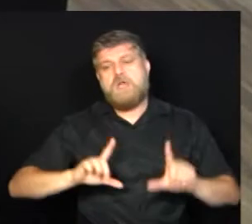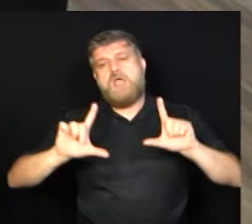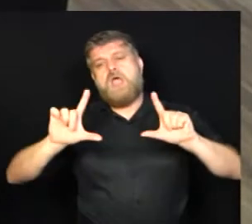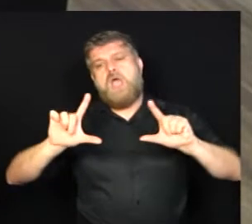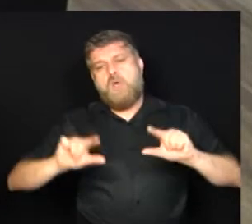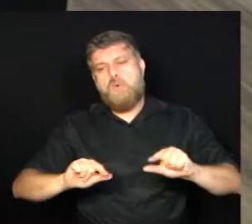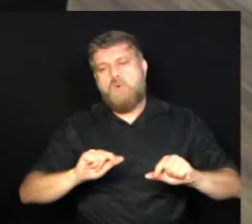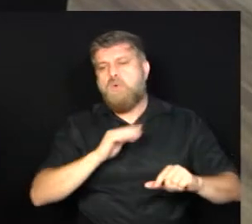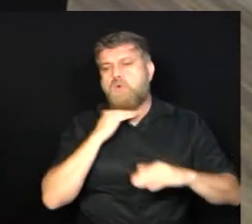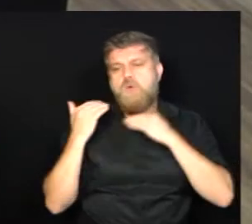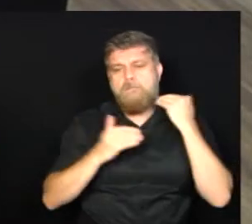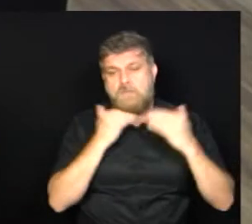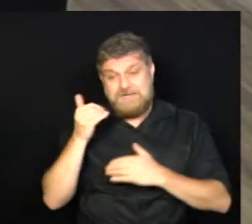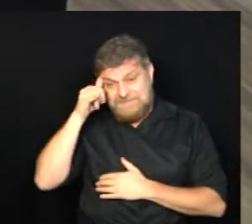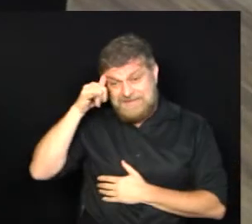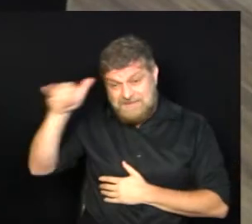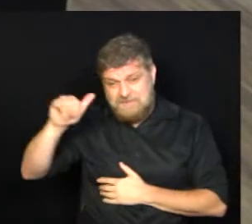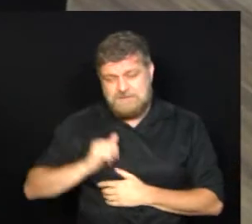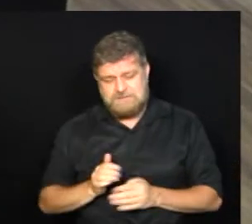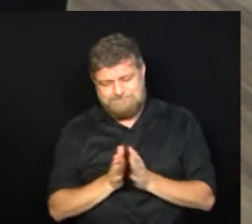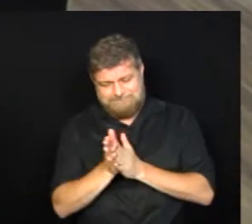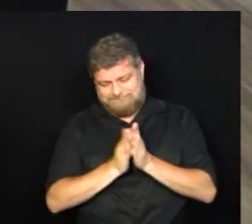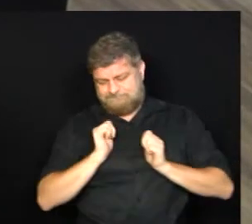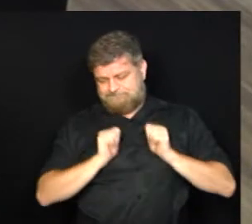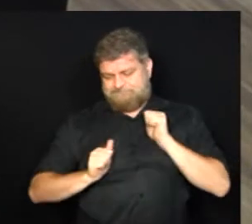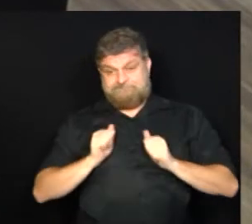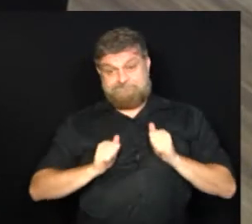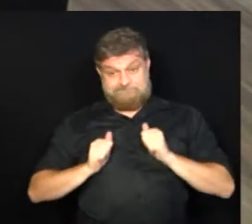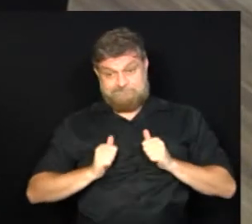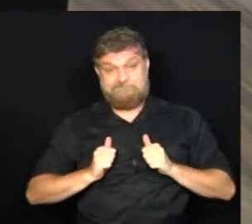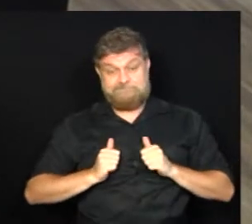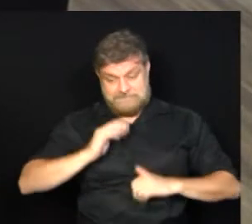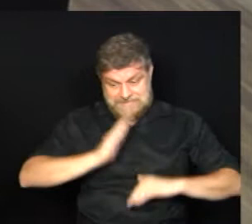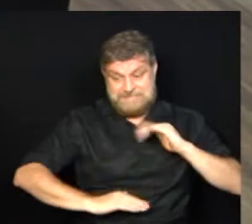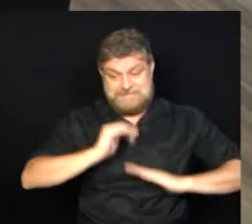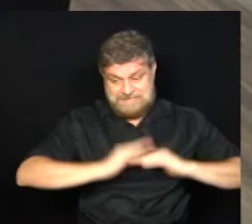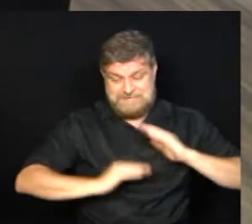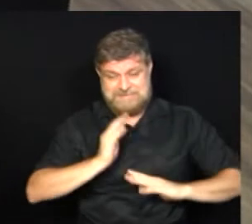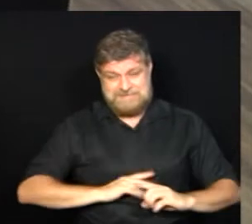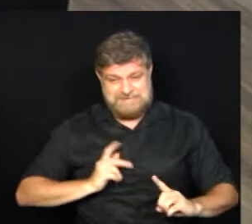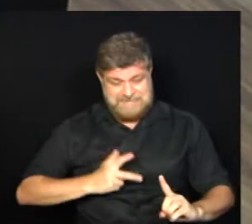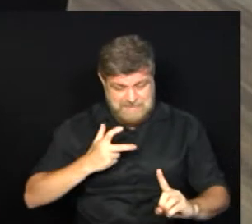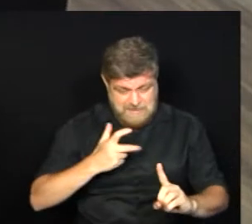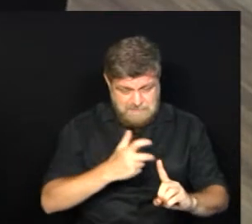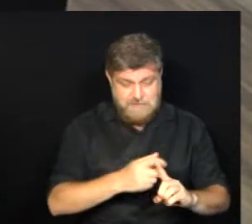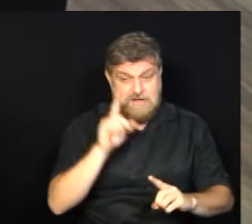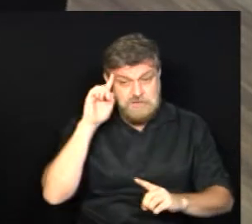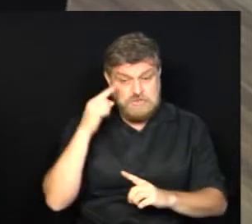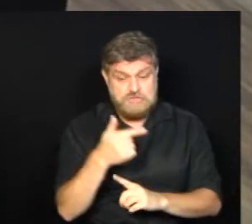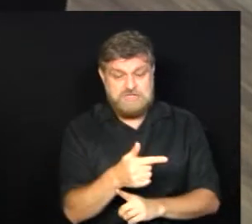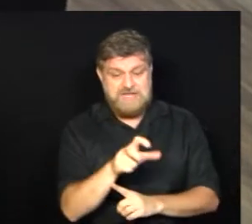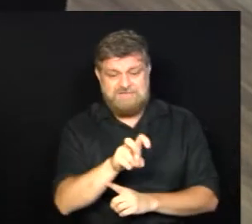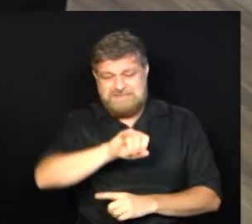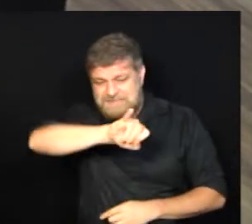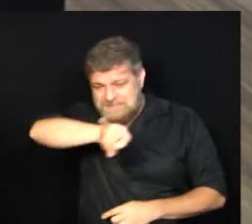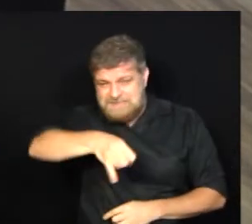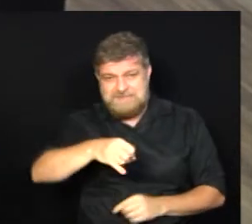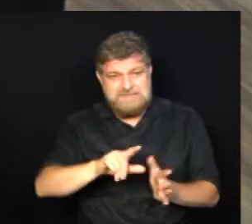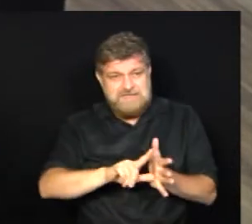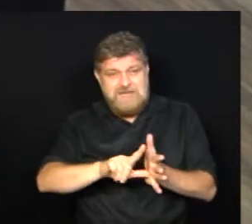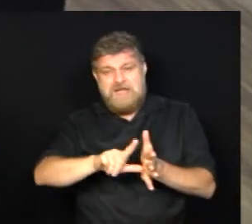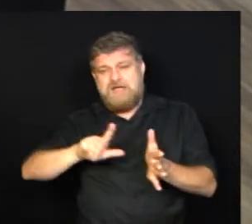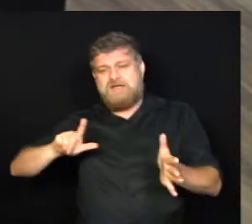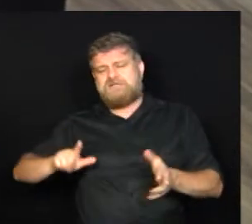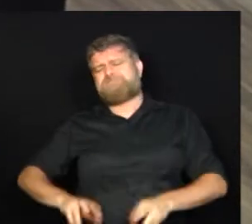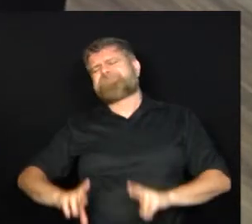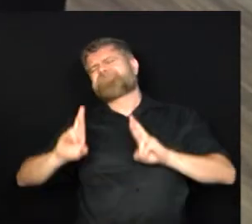muitas mortes. Então, todo mundo na expectativa para que se concretize, então, no dia 25 de janeiro, se der antes dessa